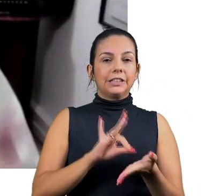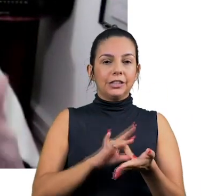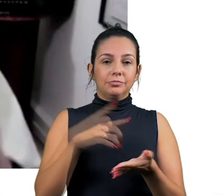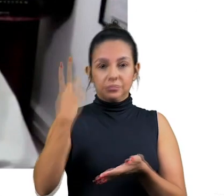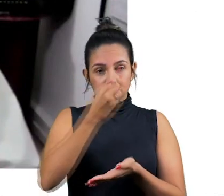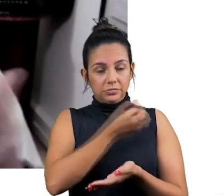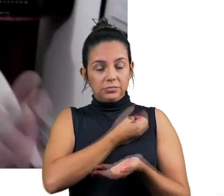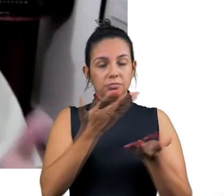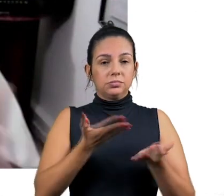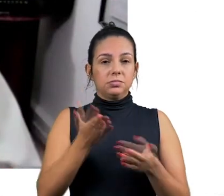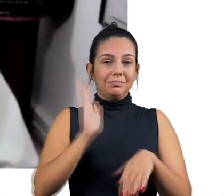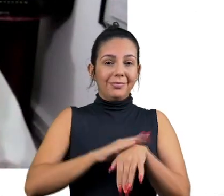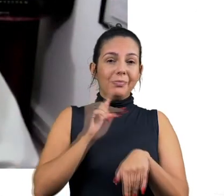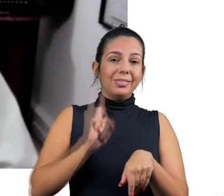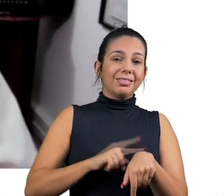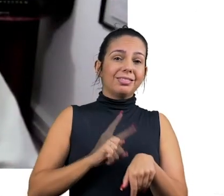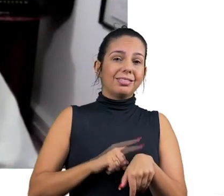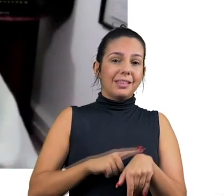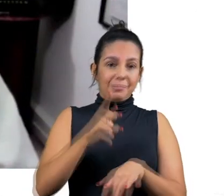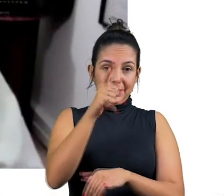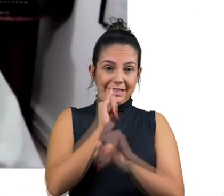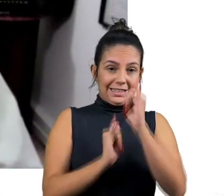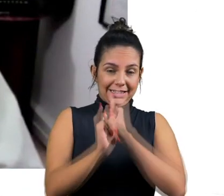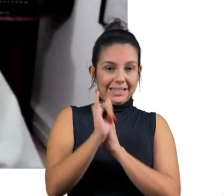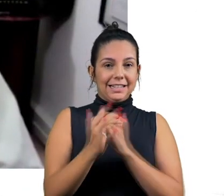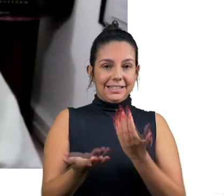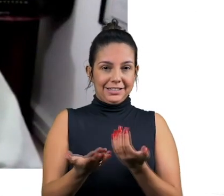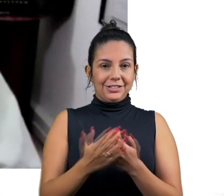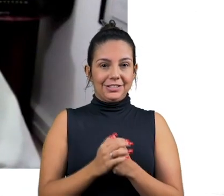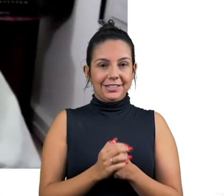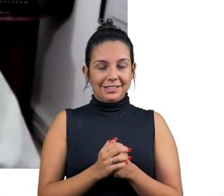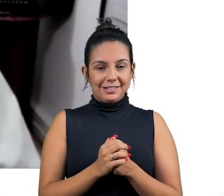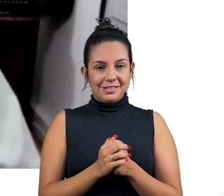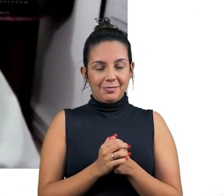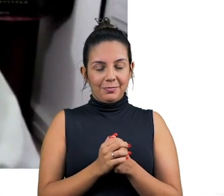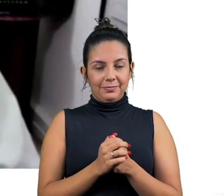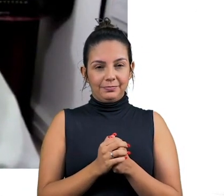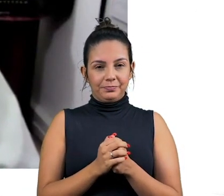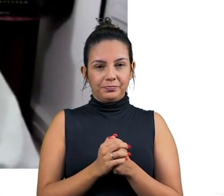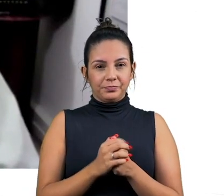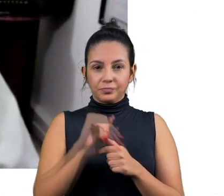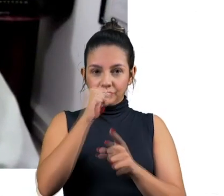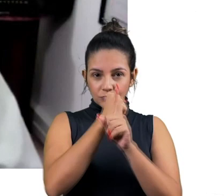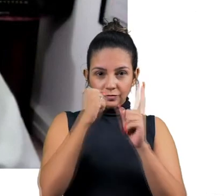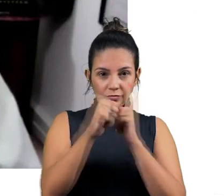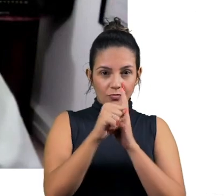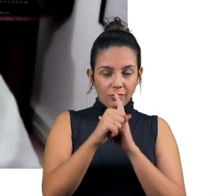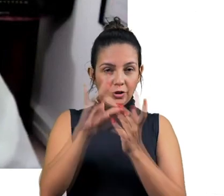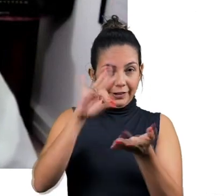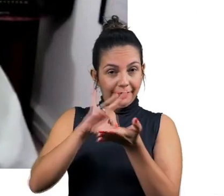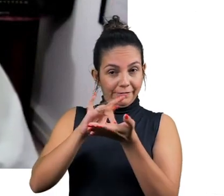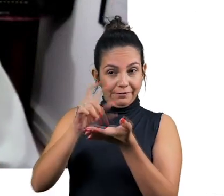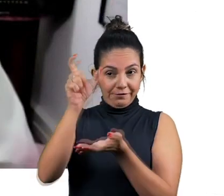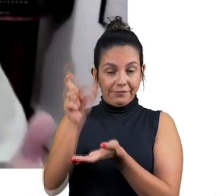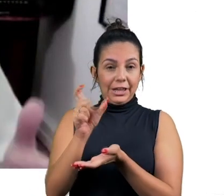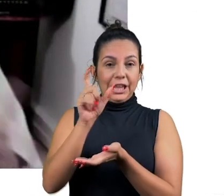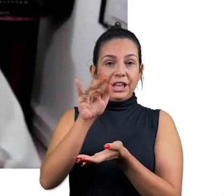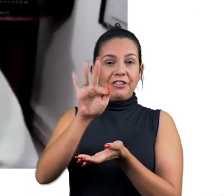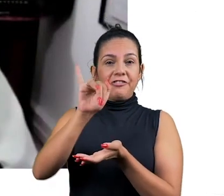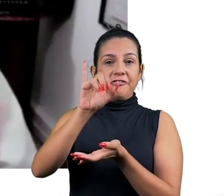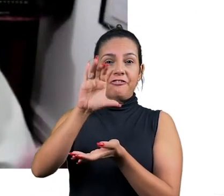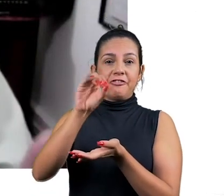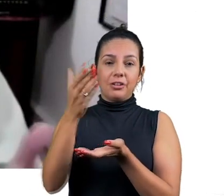Nós vivemos hoje mais tempo na cyberesfera do que na sociosfera, do que no mundo social concreto, físico, né?